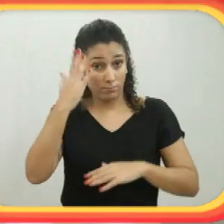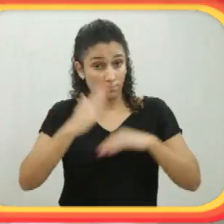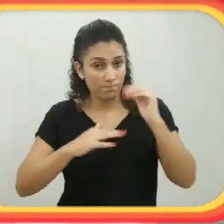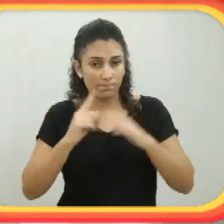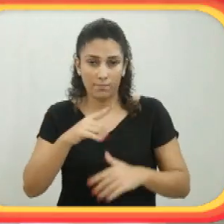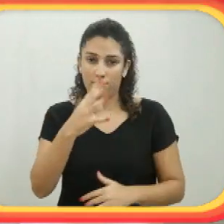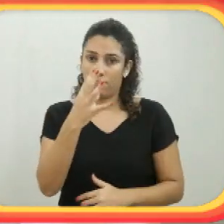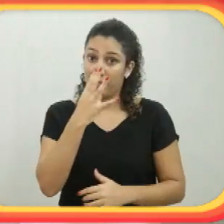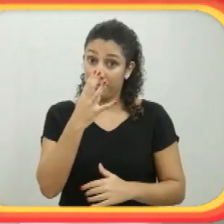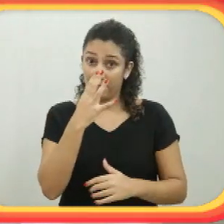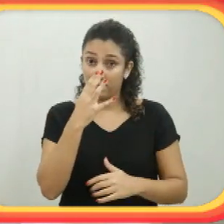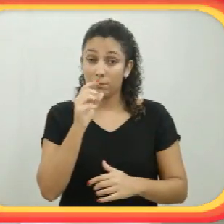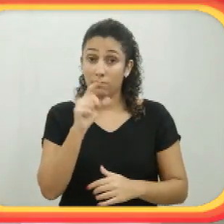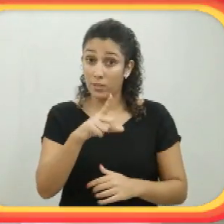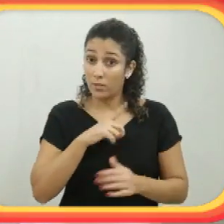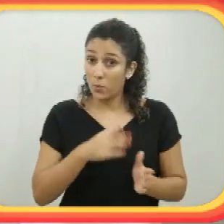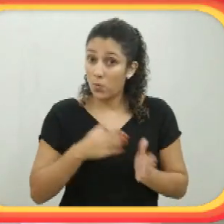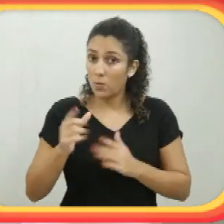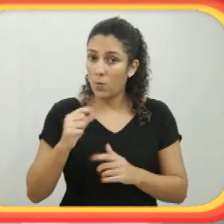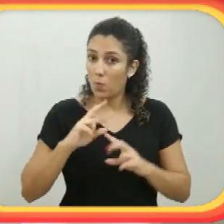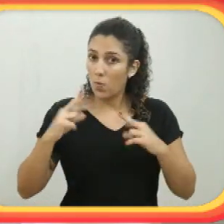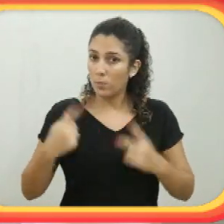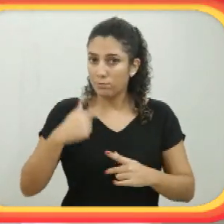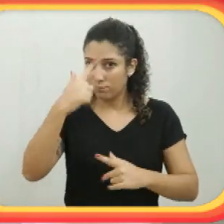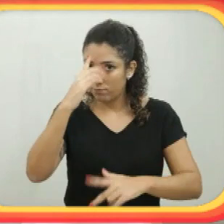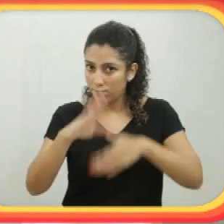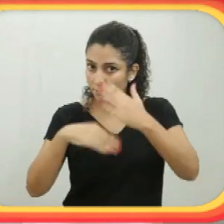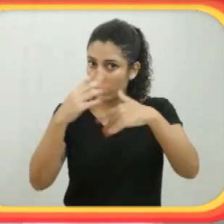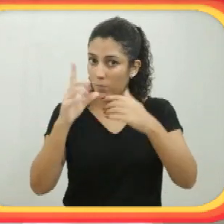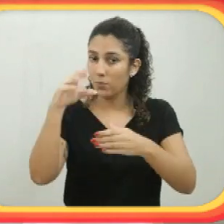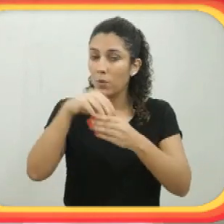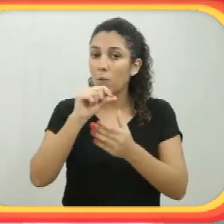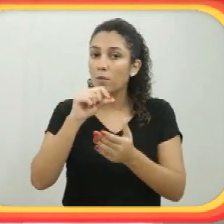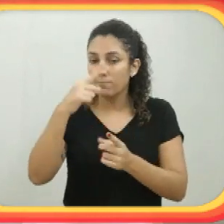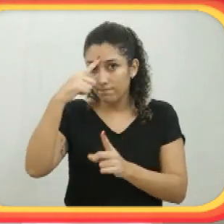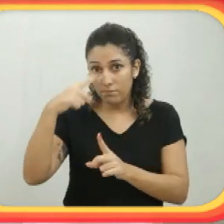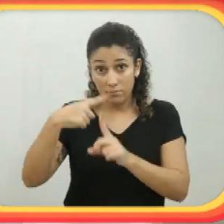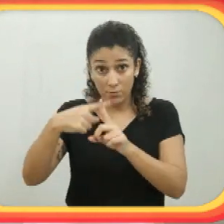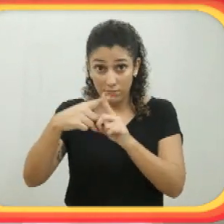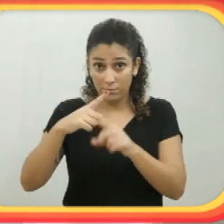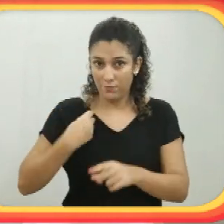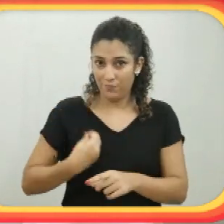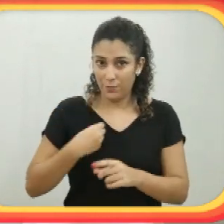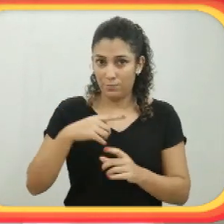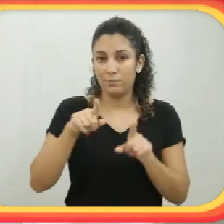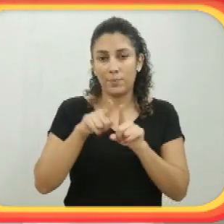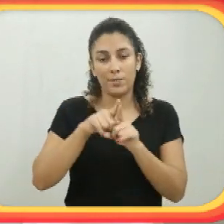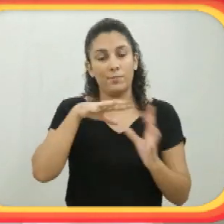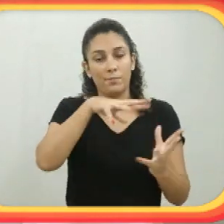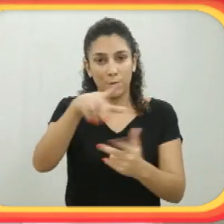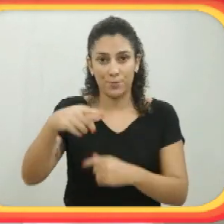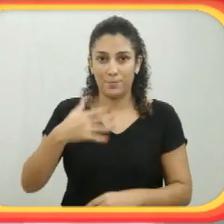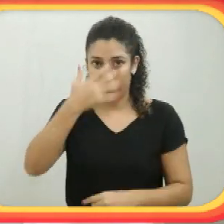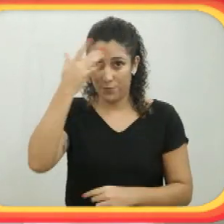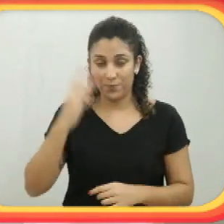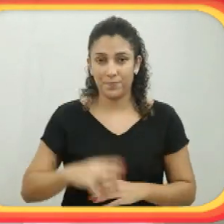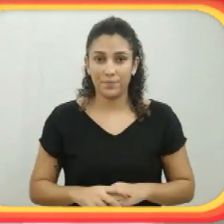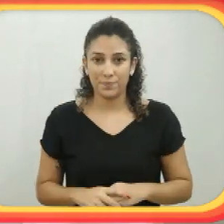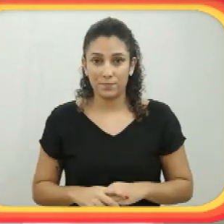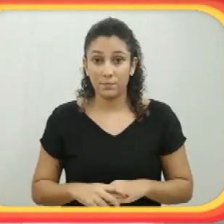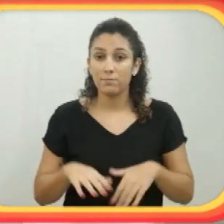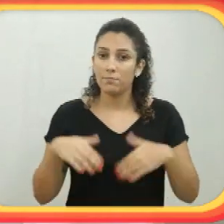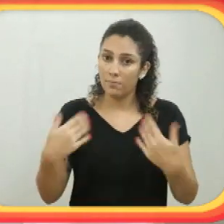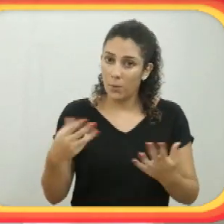Eu acho que é uma carreira fascinante, onde você tem um lado humano que você pode desenvolver muito e você pode impactar realmente positivamente na